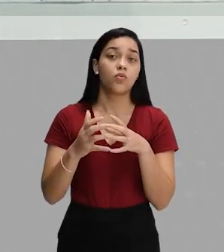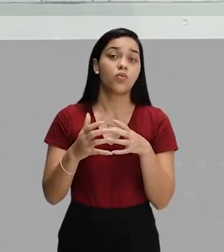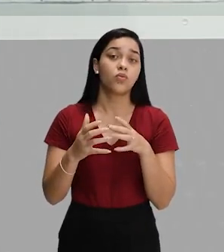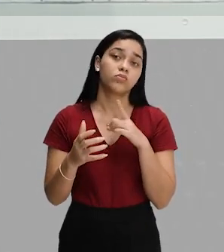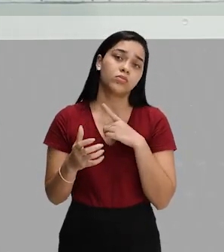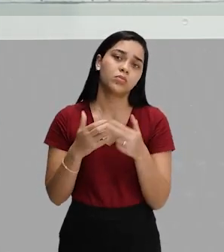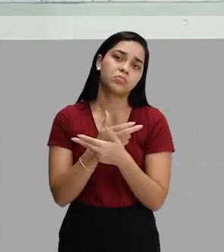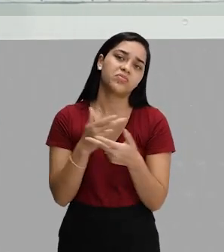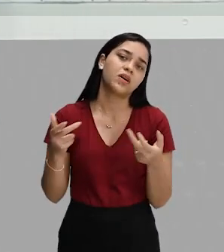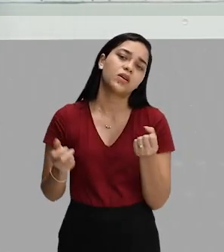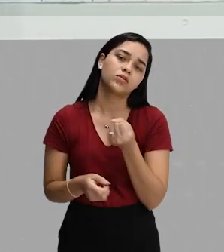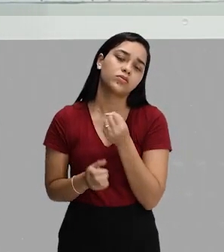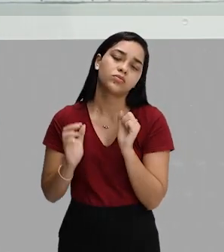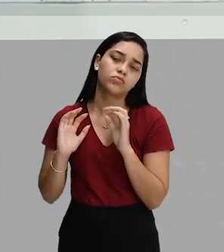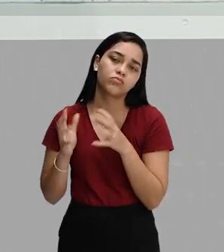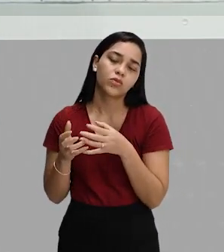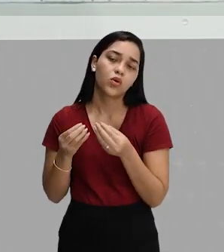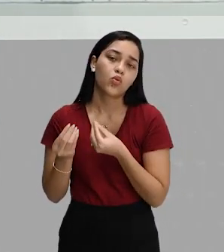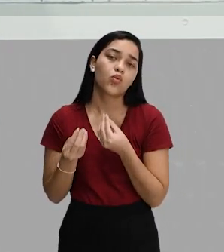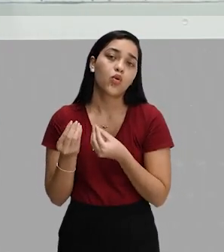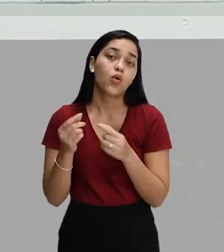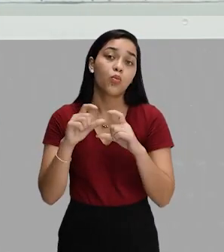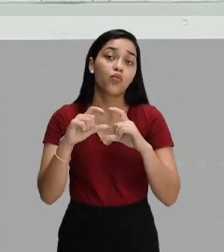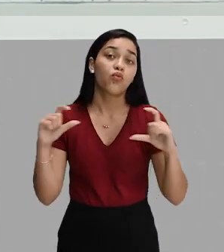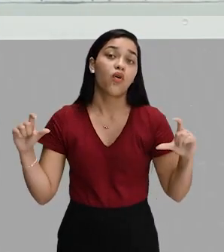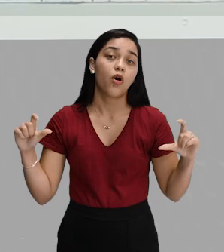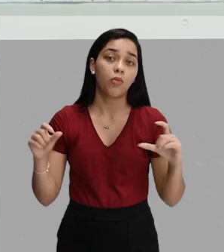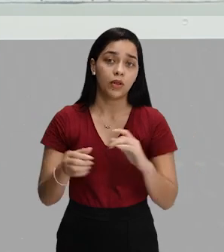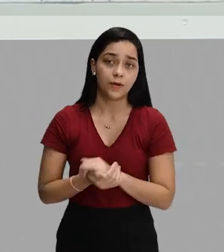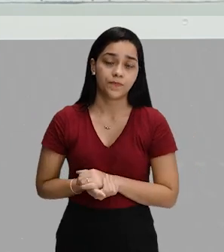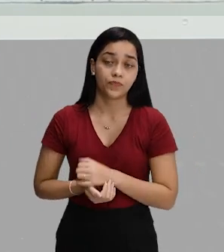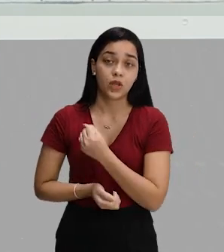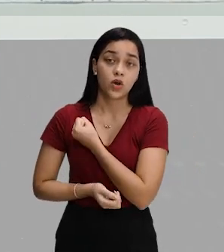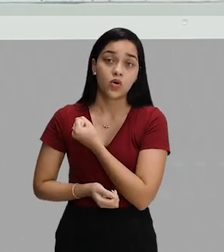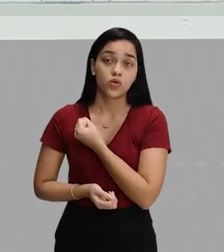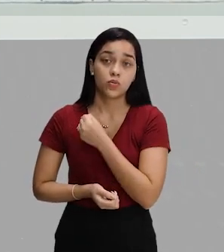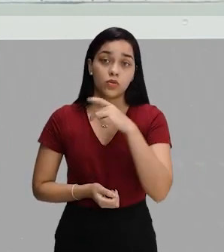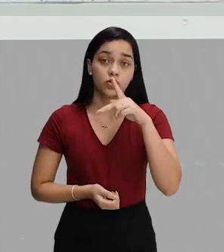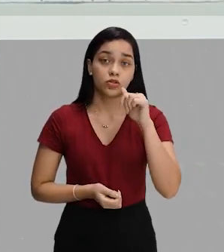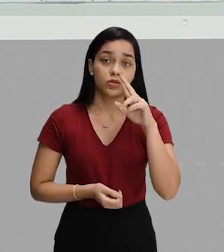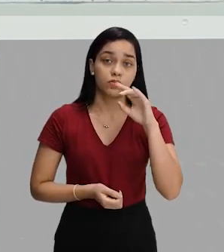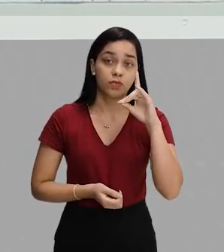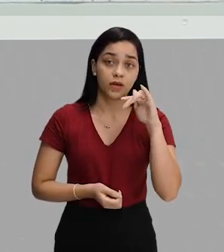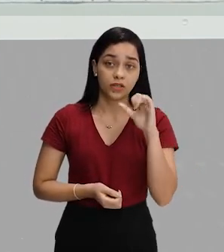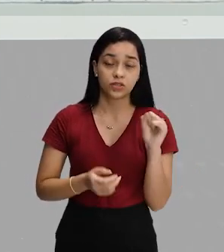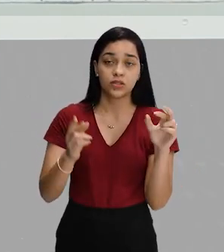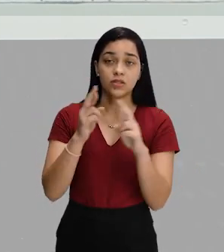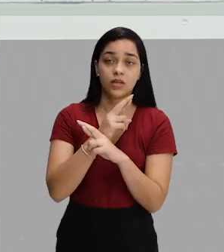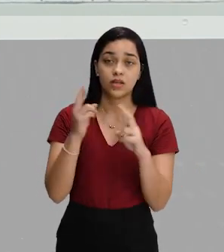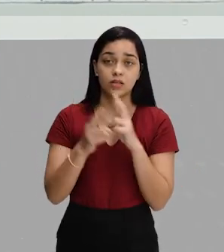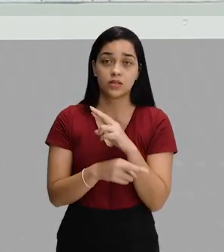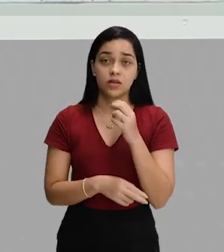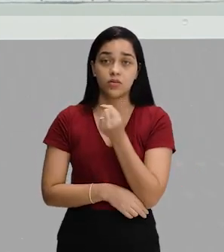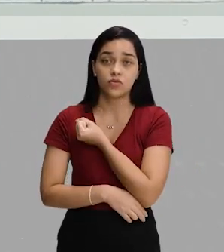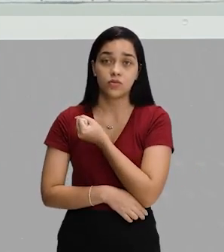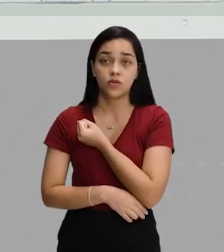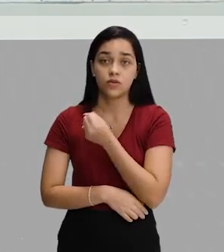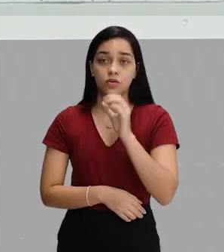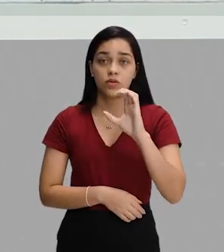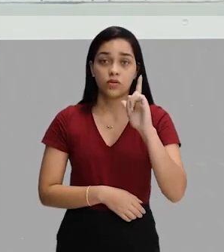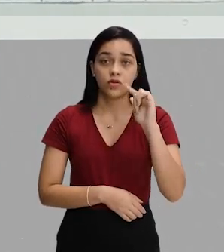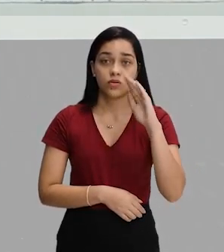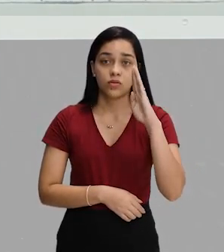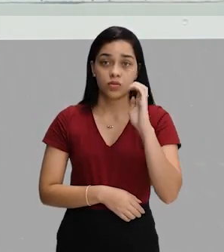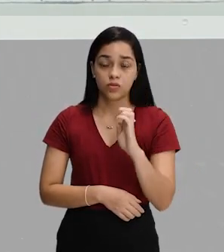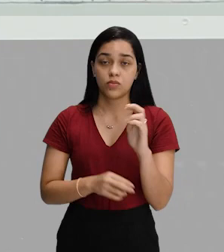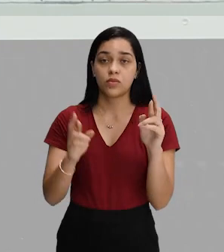clubes. Como é que eu vou chegar nessa fórmula agora? O número de partidas em função do número de clubes vai ser igual a quem? A